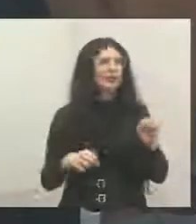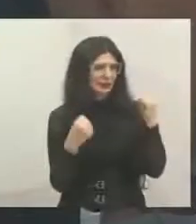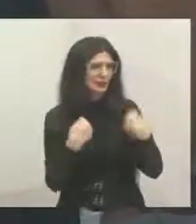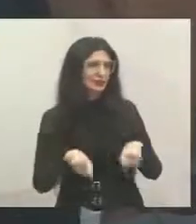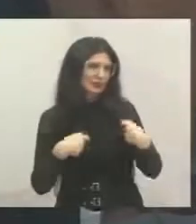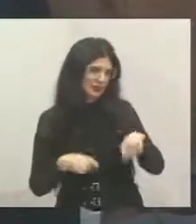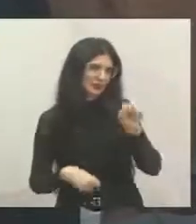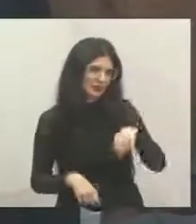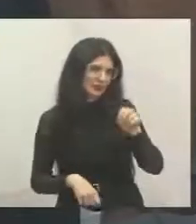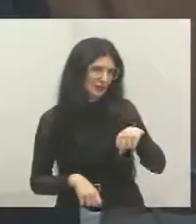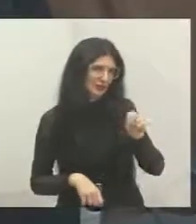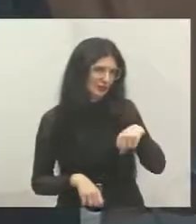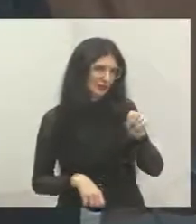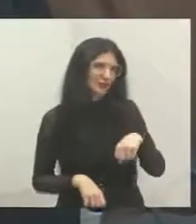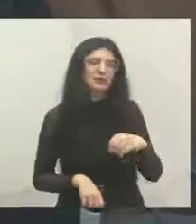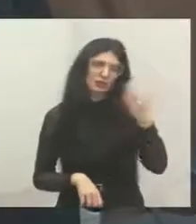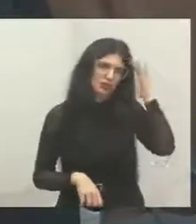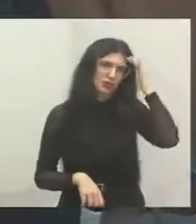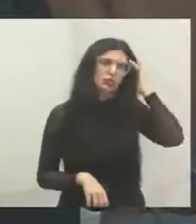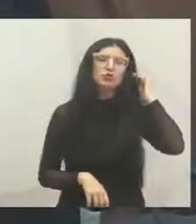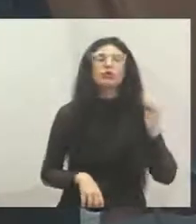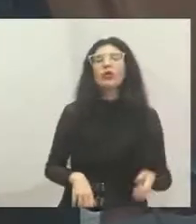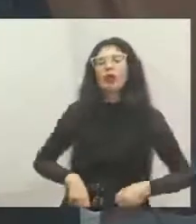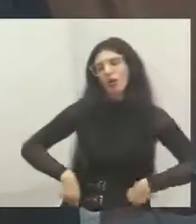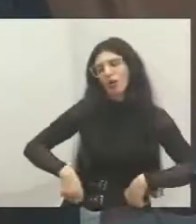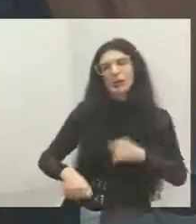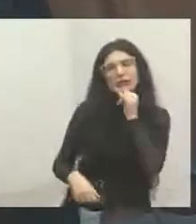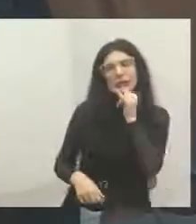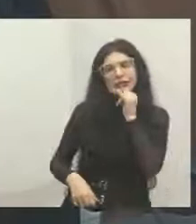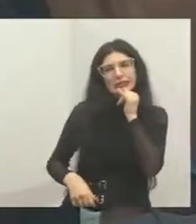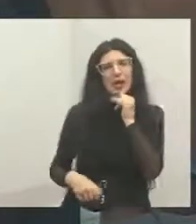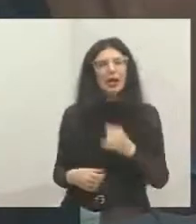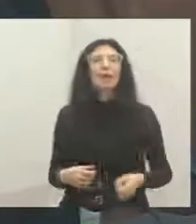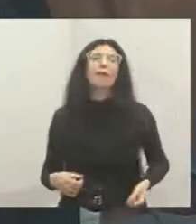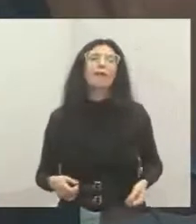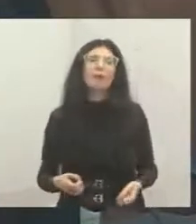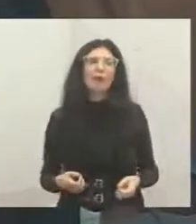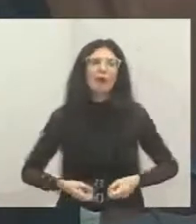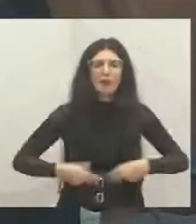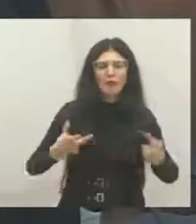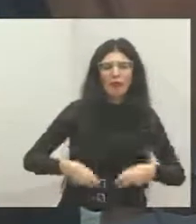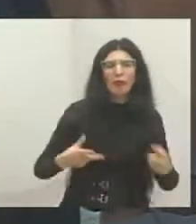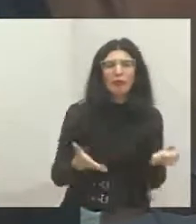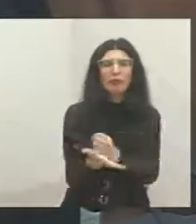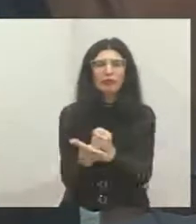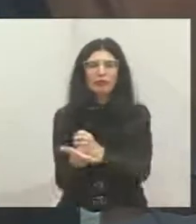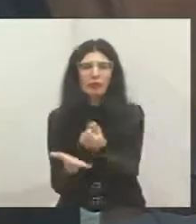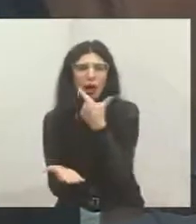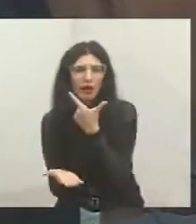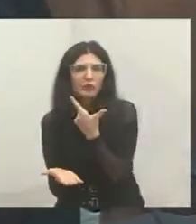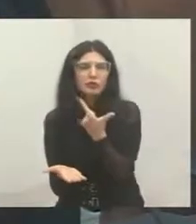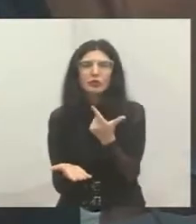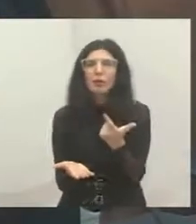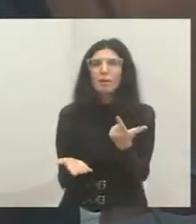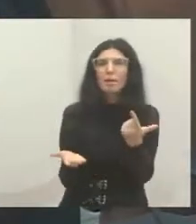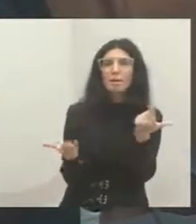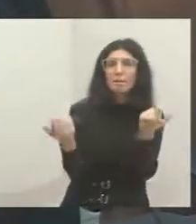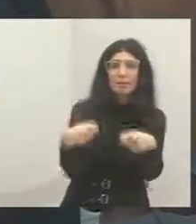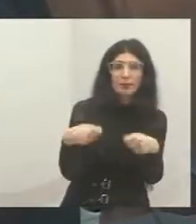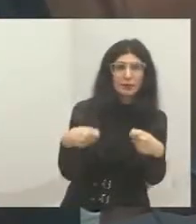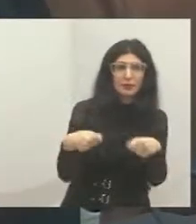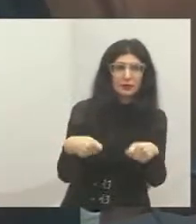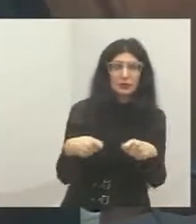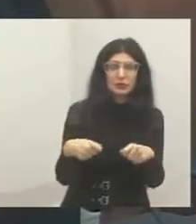eu tenho um gasto com remédio, eu tive que comprar uma compra maior do remédio. A gente tem um aditamento na pasta